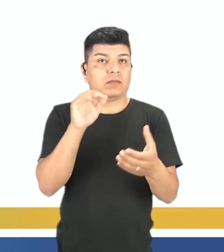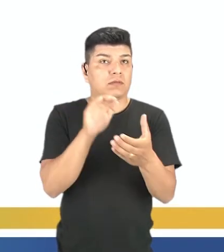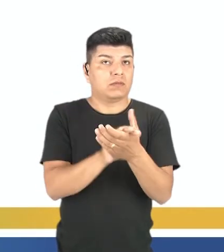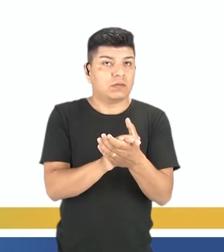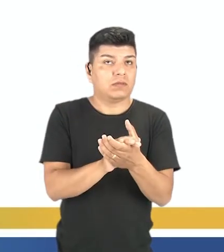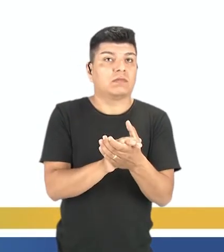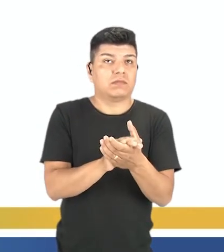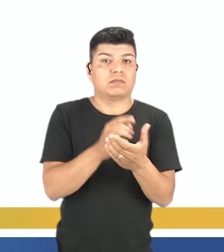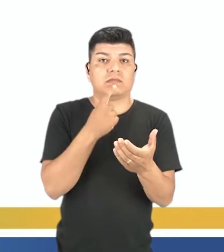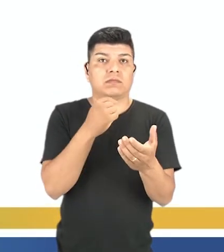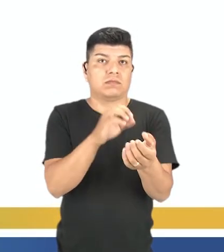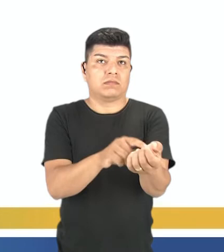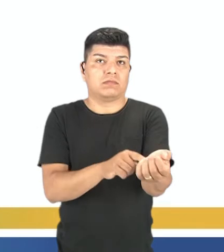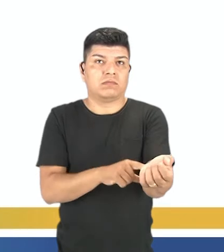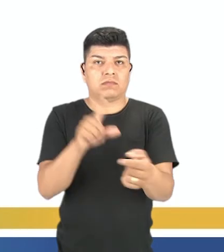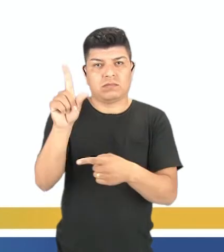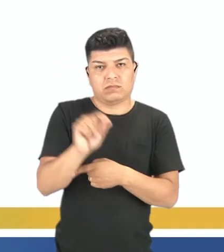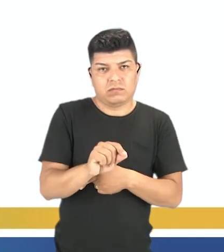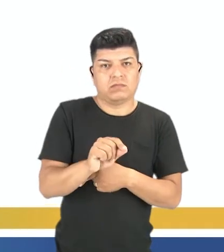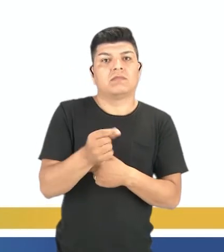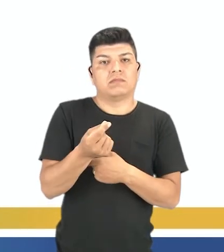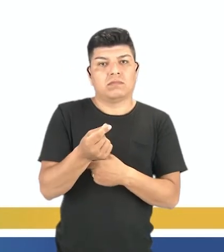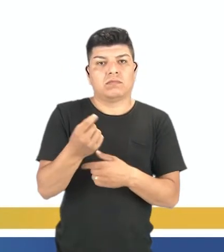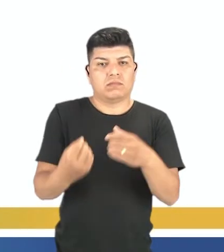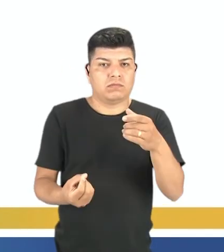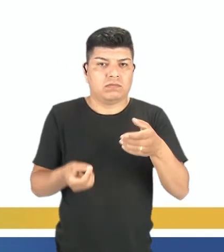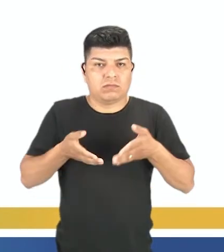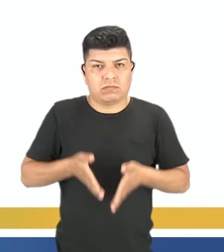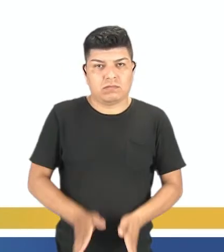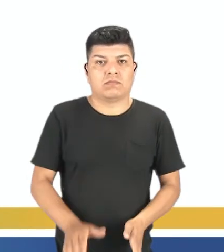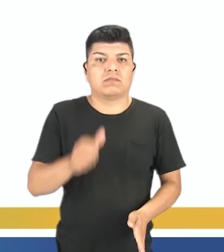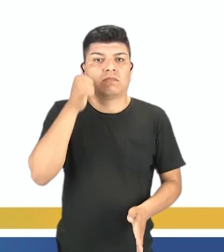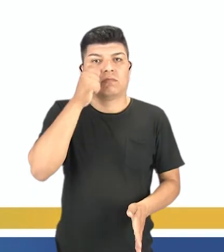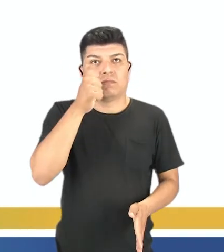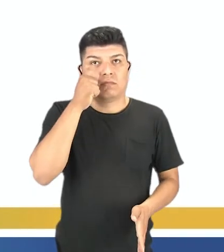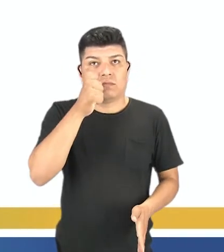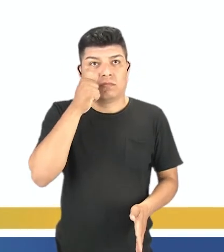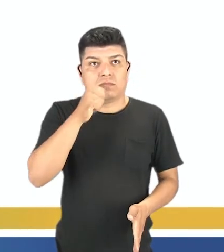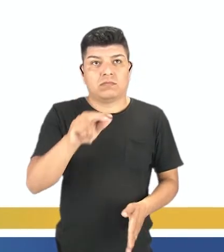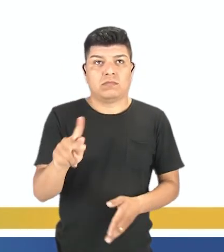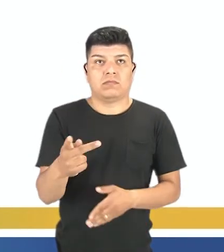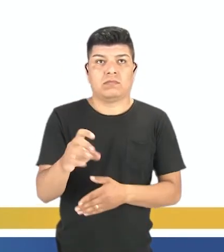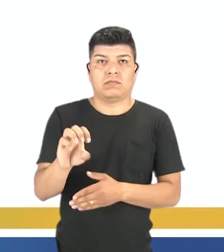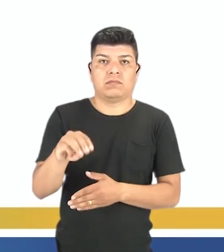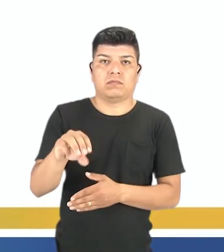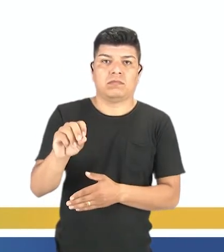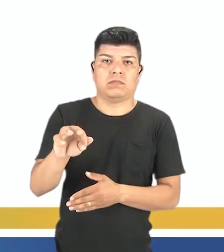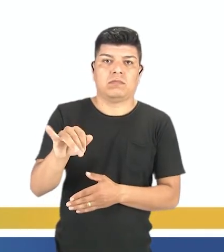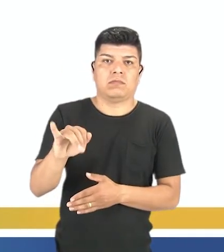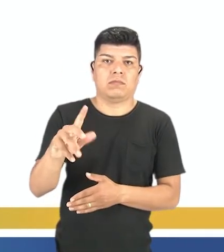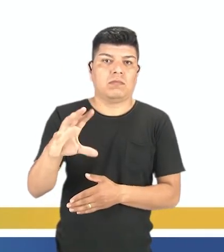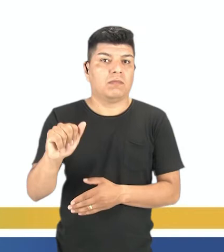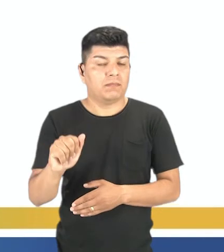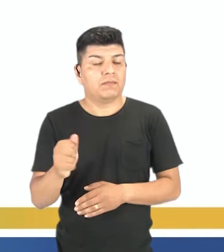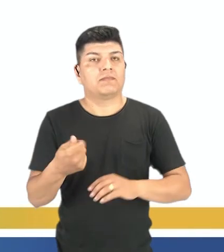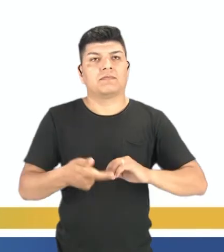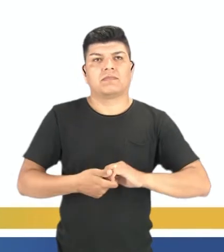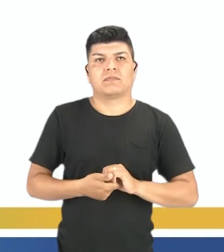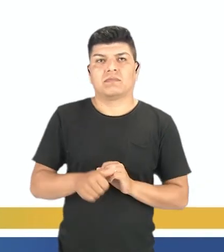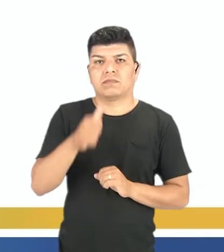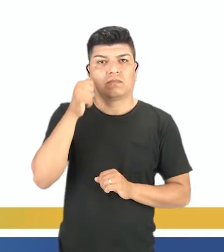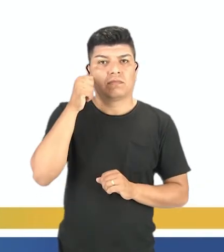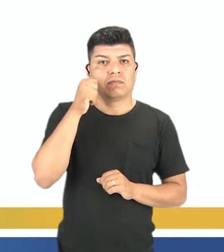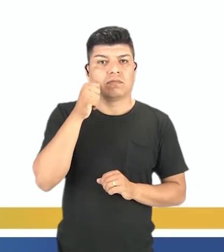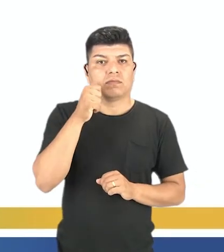o casamento de consanguíneos diminui a probabilidade do nascimento de mulheres hemofílicas, né? O casamento de consanguíneos são